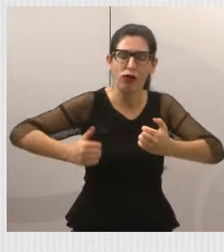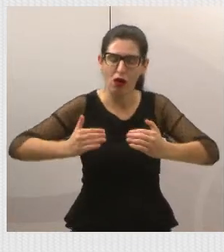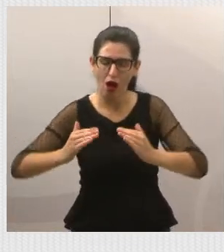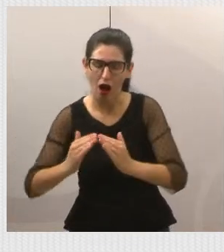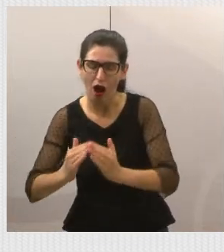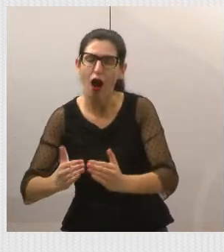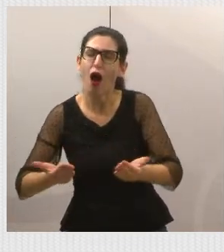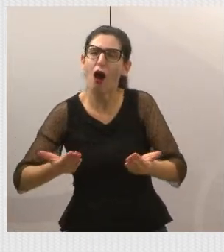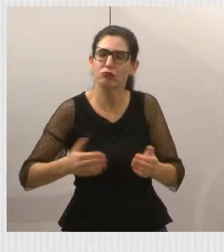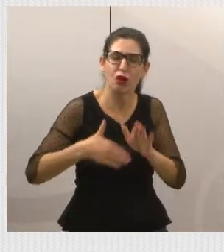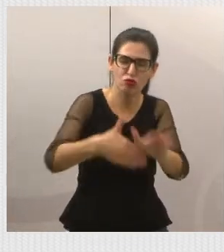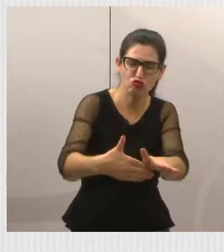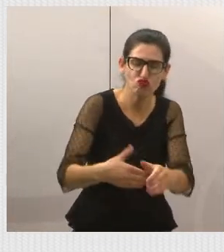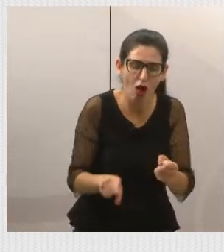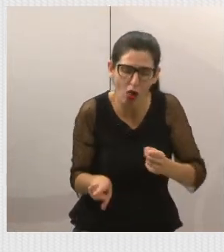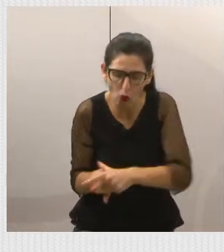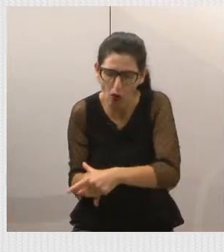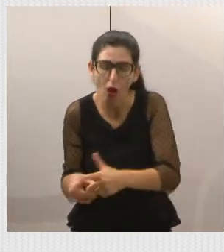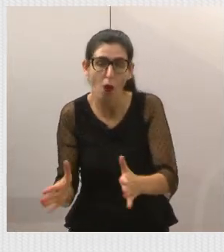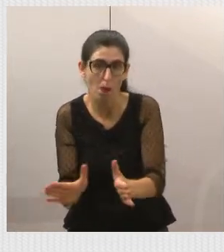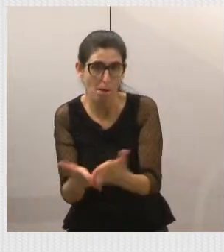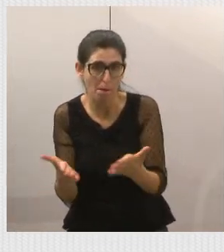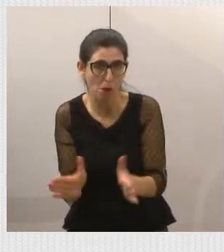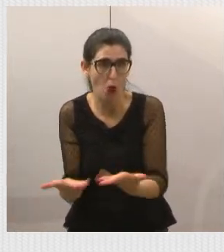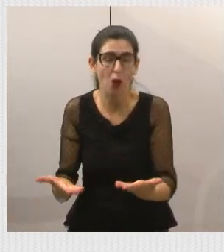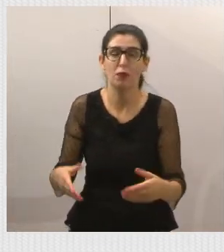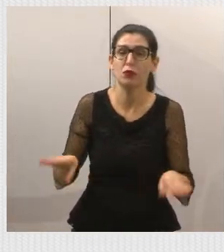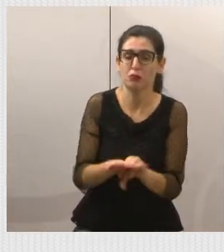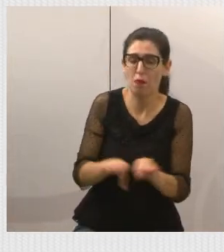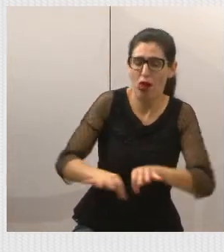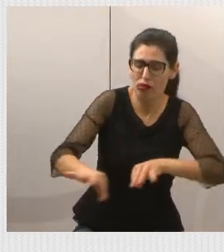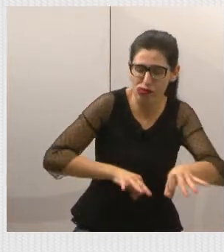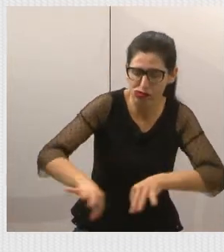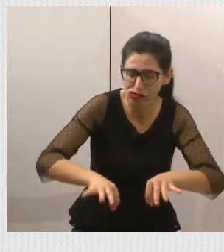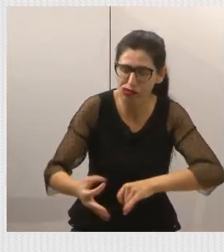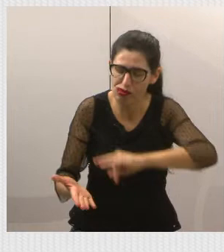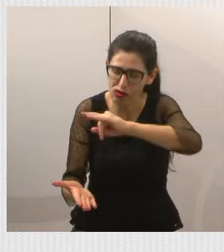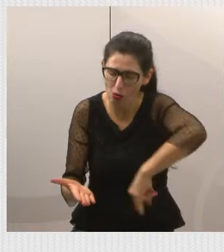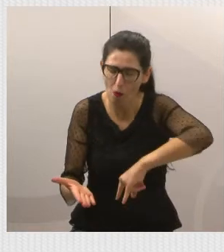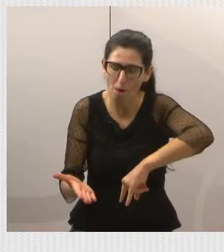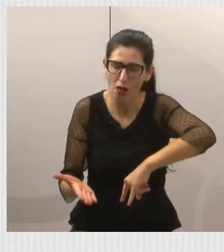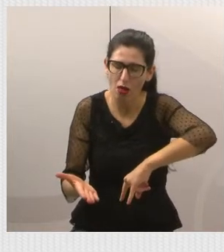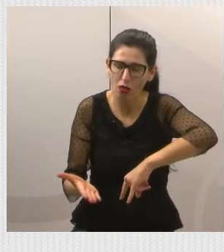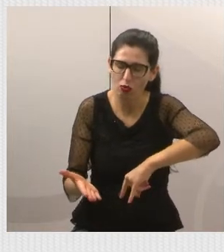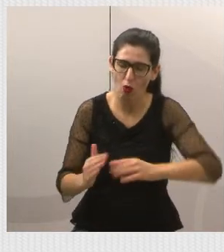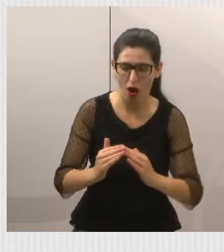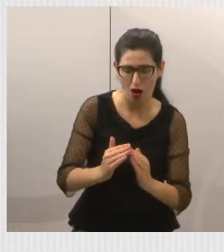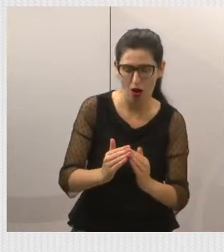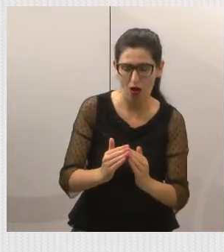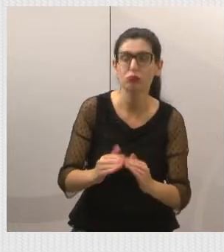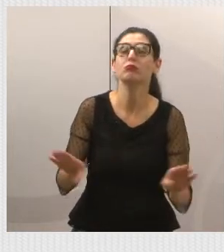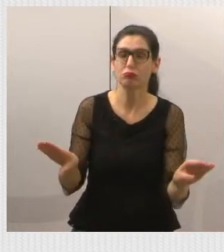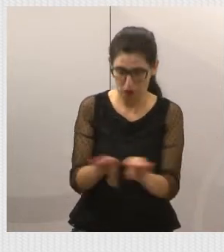auxílio aluguel e regularização de áreas fundiárias. Pode passar.